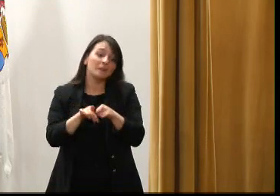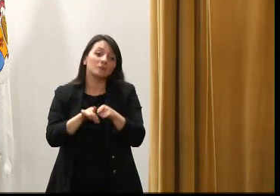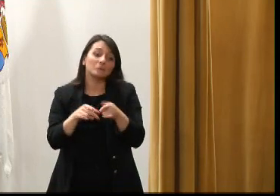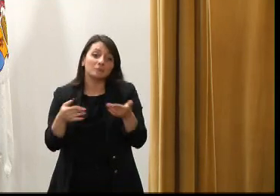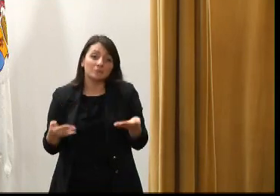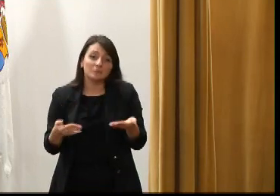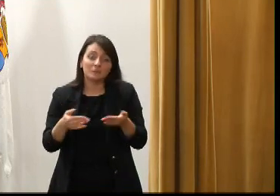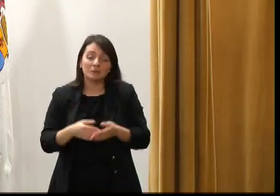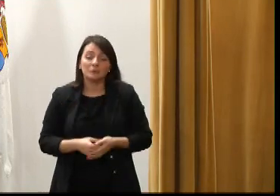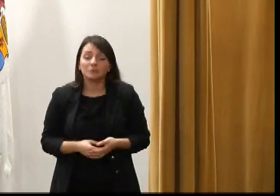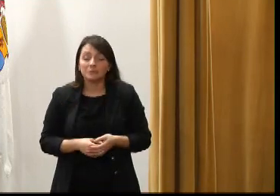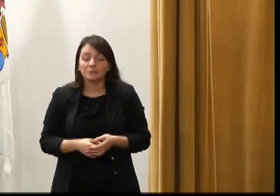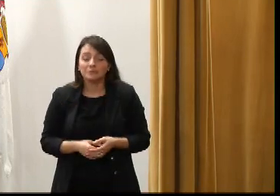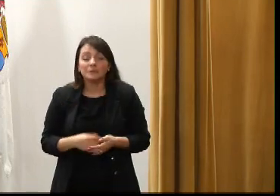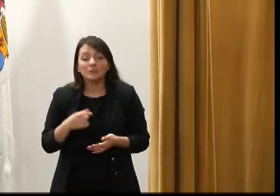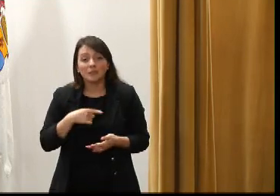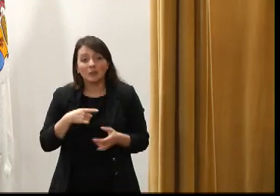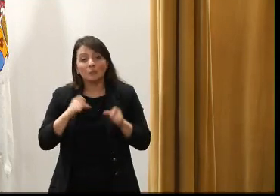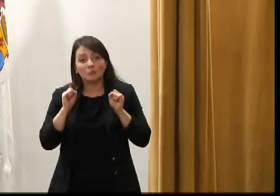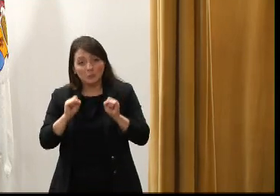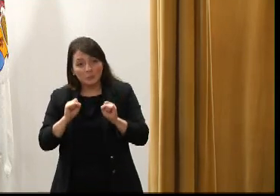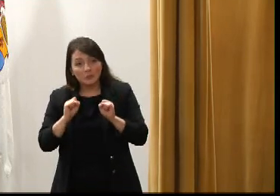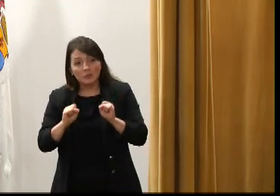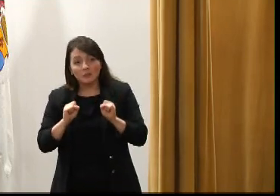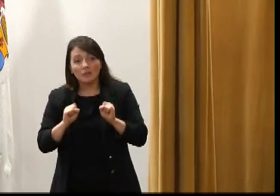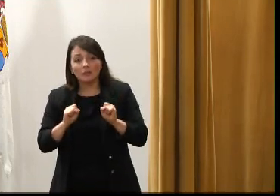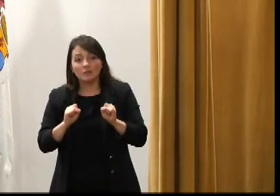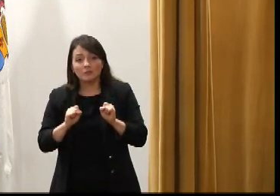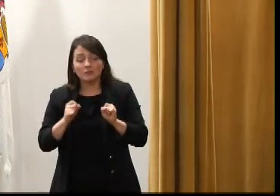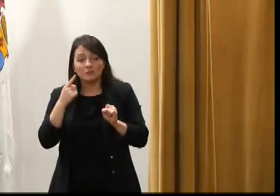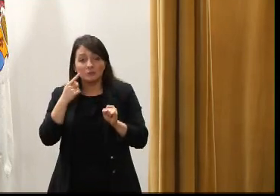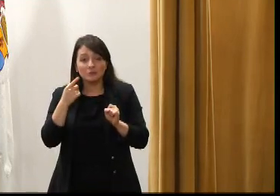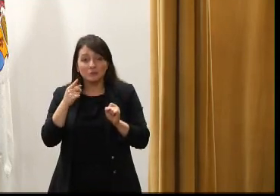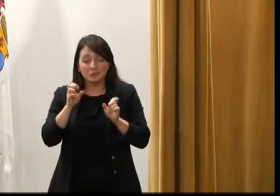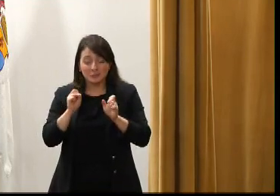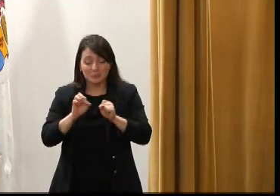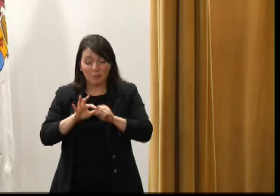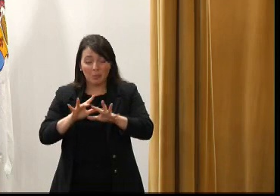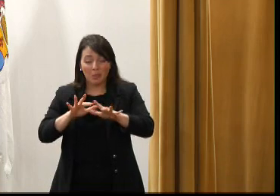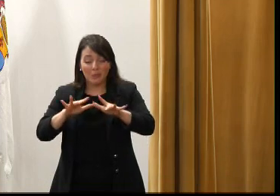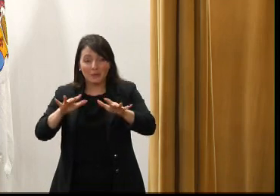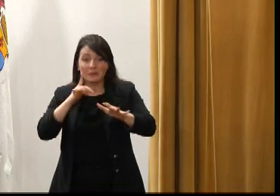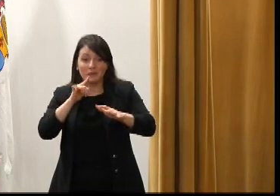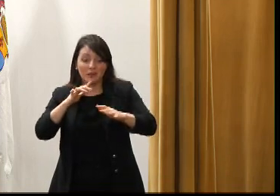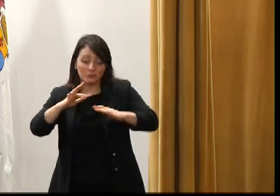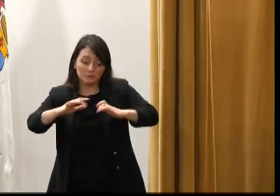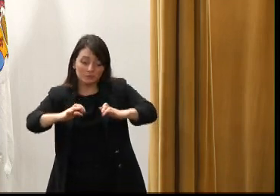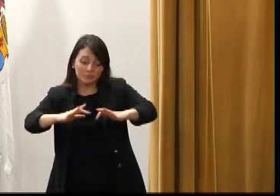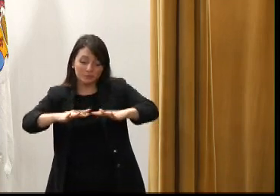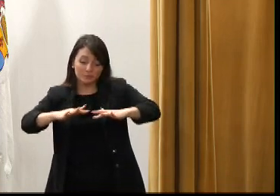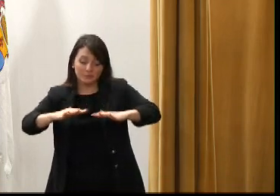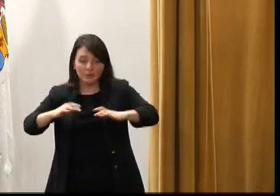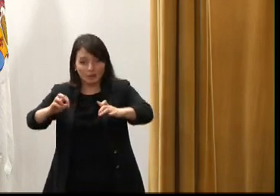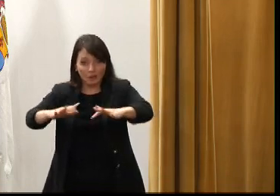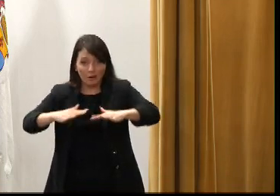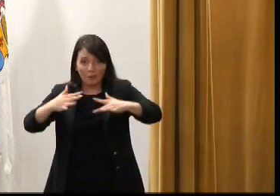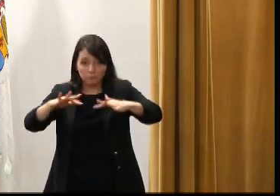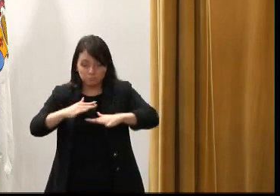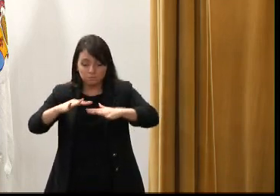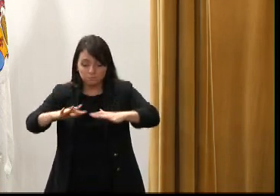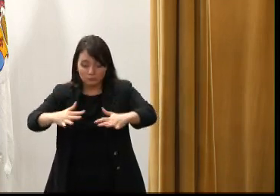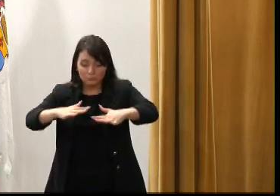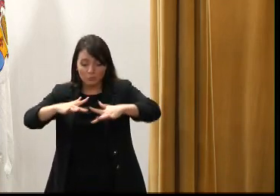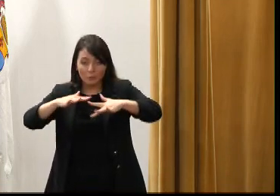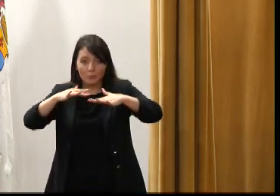então, nós temos a possibilidade, então, de extravasamento da água do prato. Nem por isso o prato será uma calha,